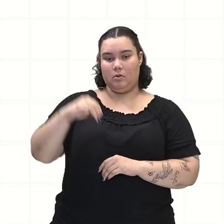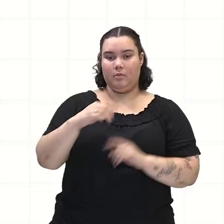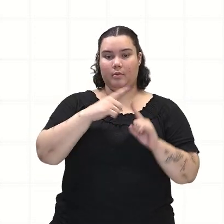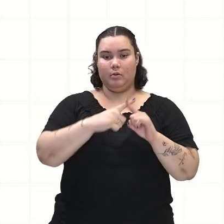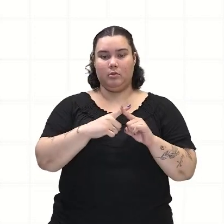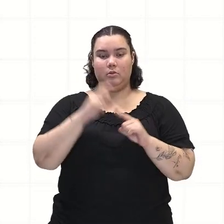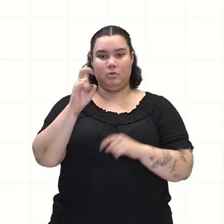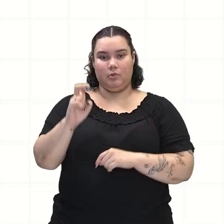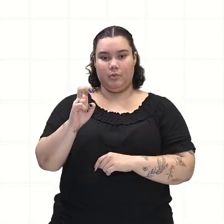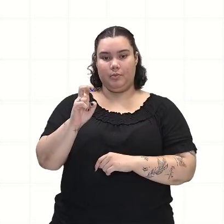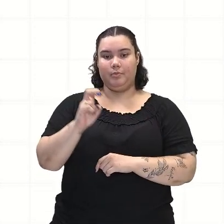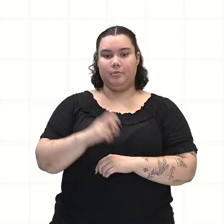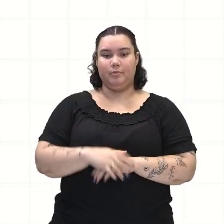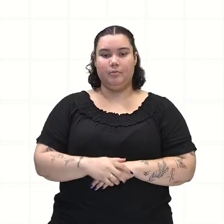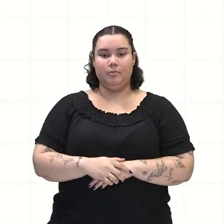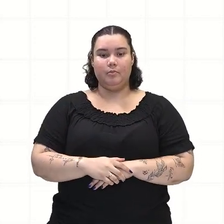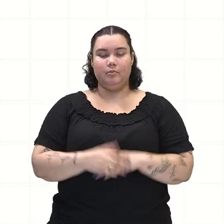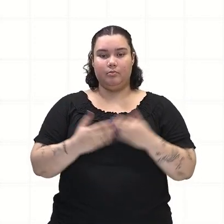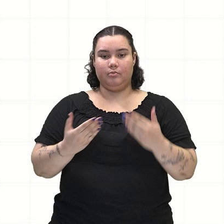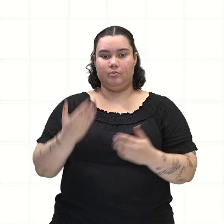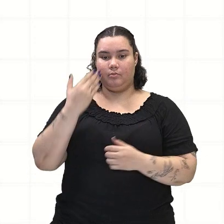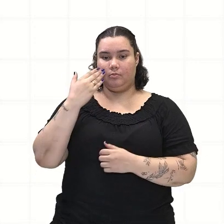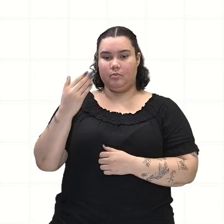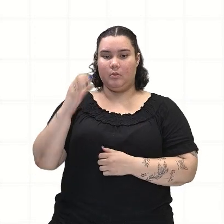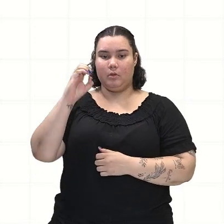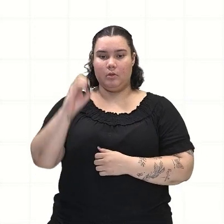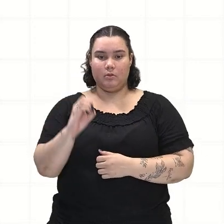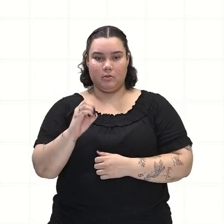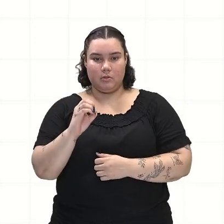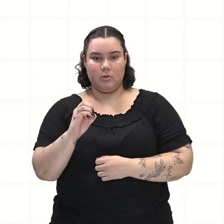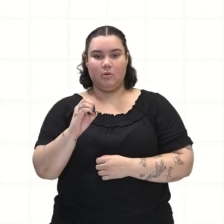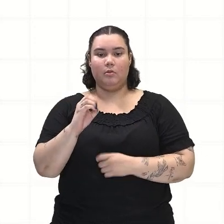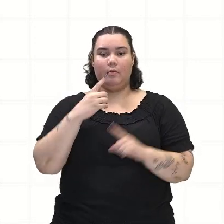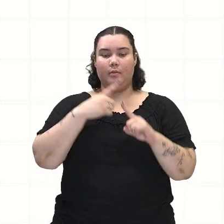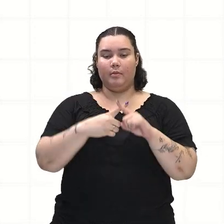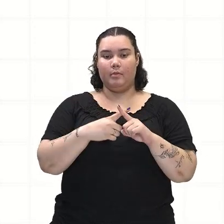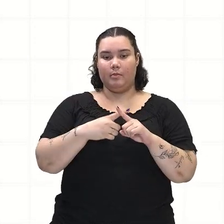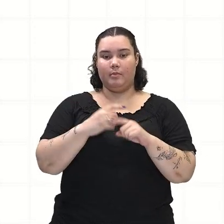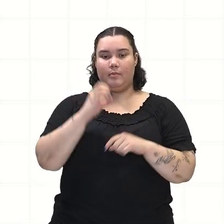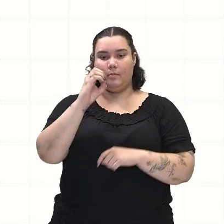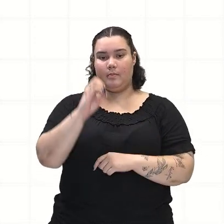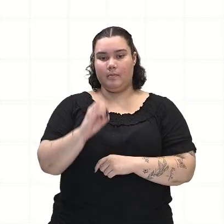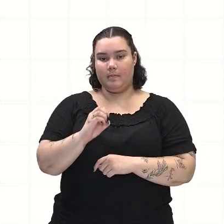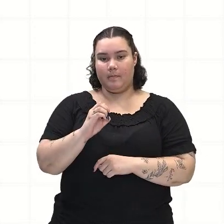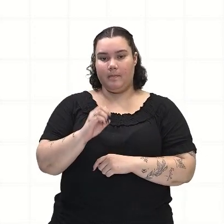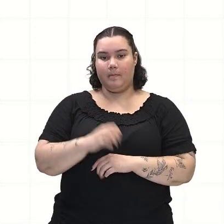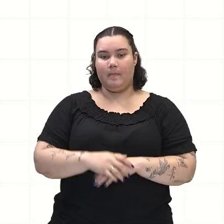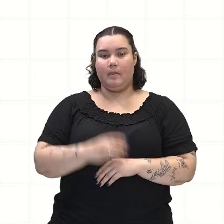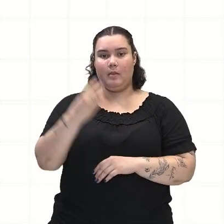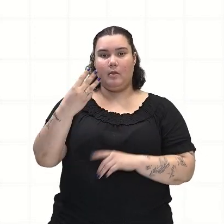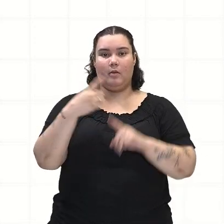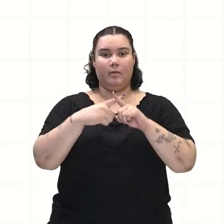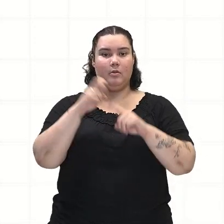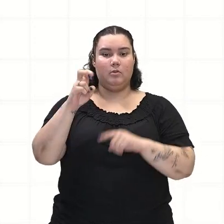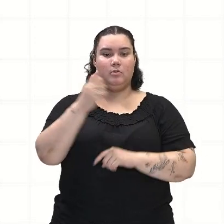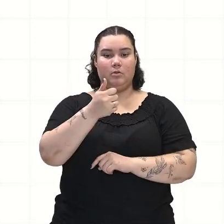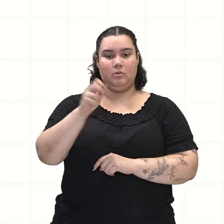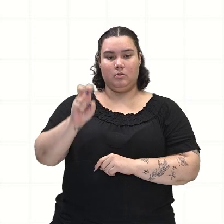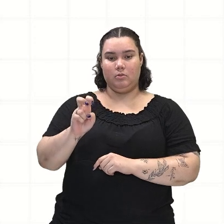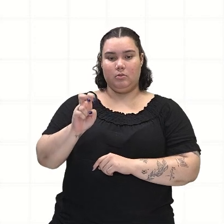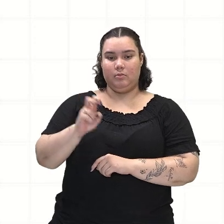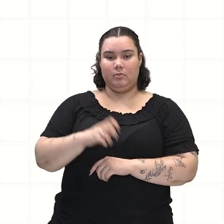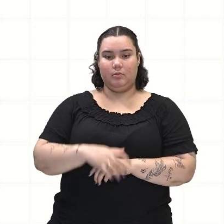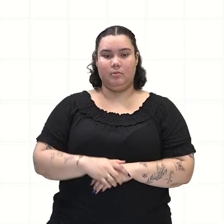multiplicar por 5. Então, K0 vezes 0, 3 vezes 5,